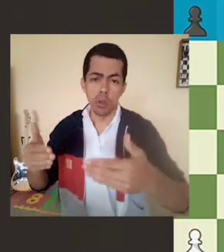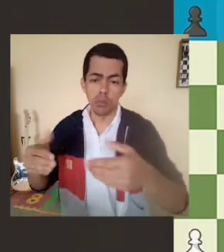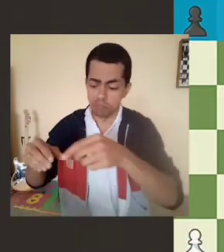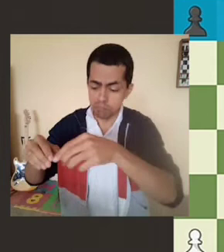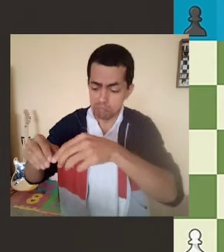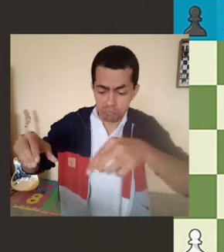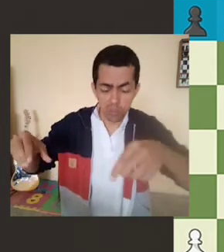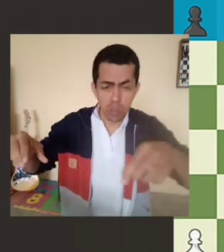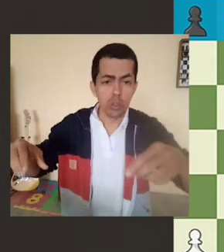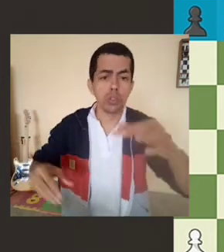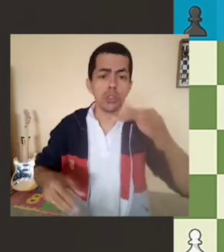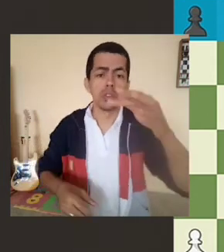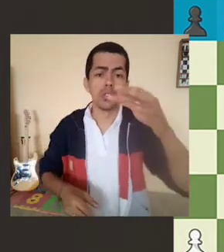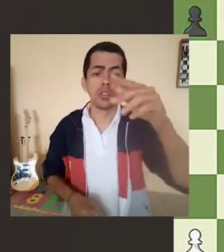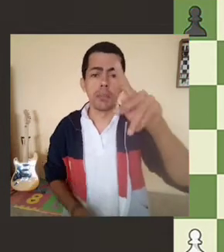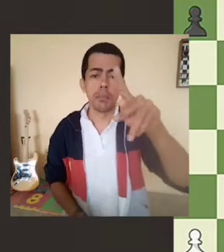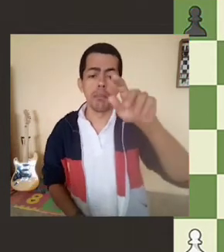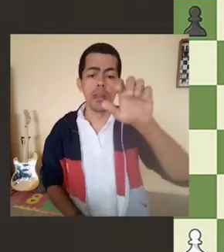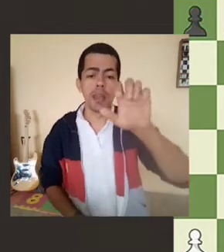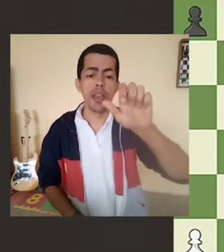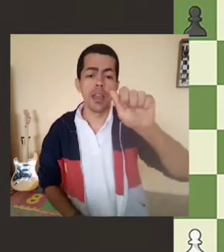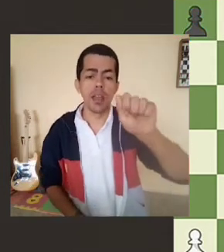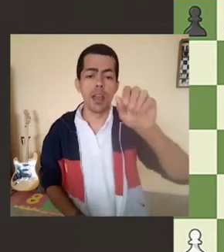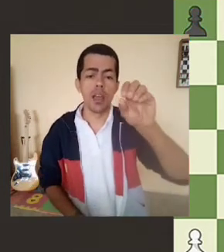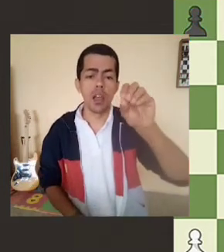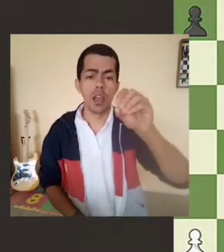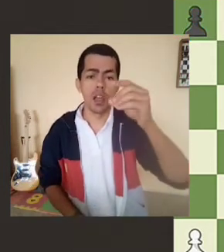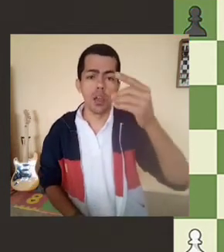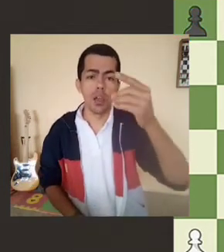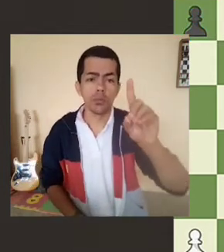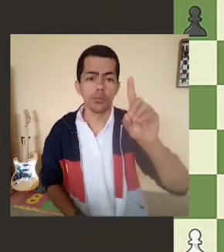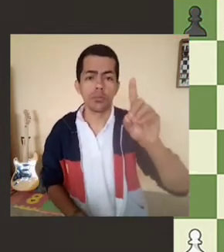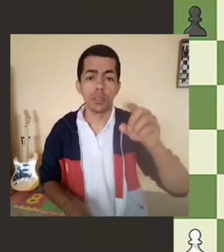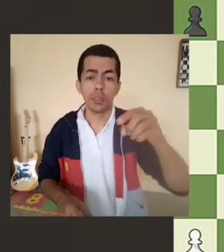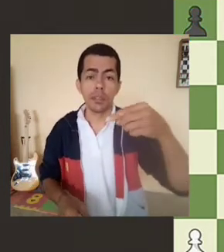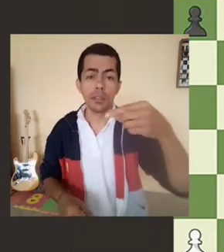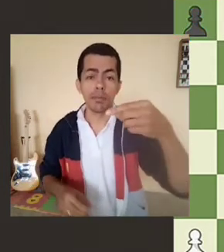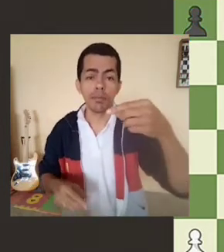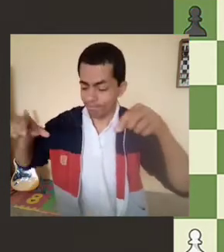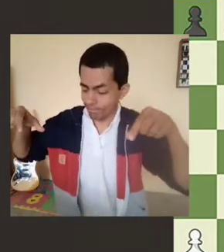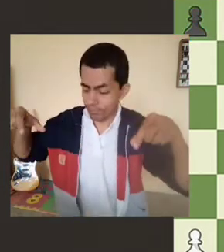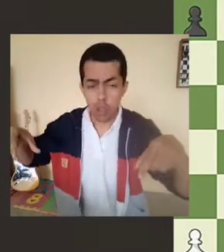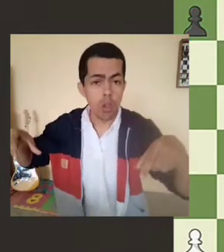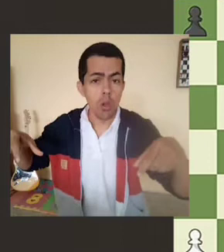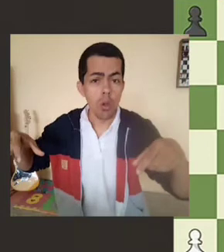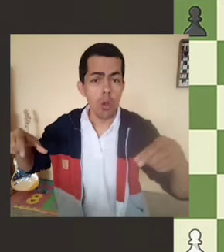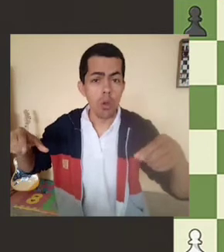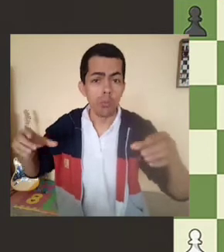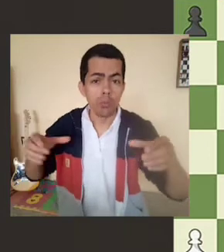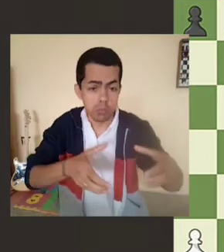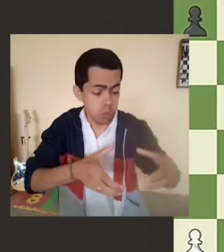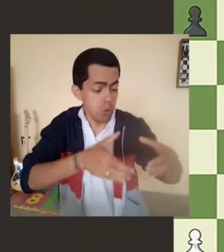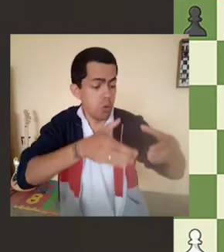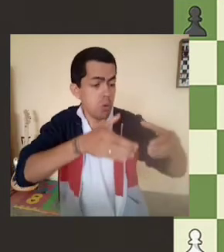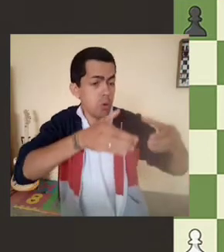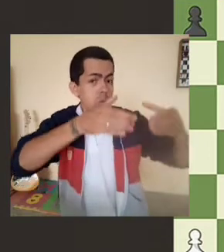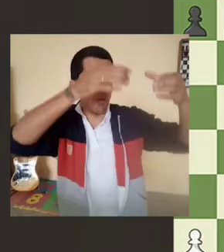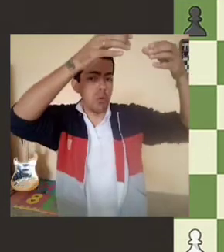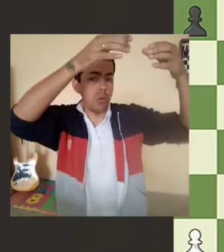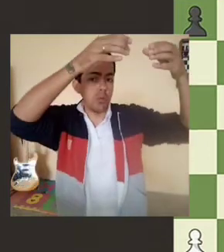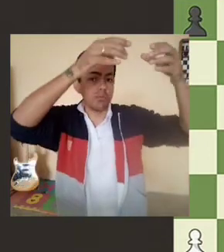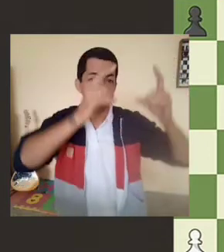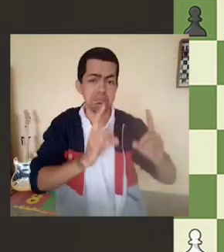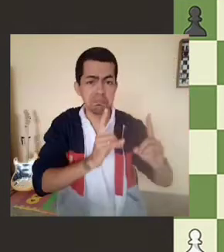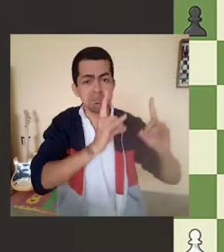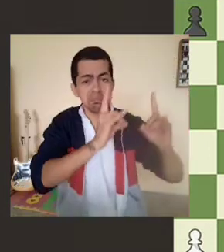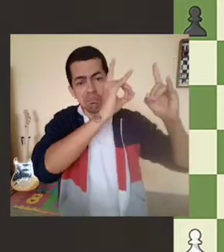E ela na vertical chamaremos ela de colunas, são as colunas e as filas, assim é